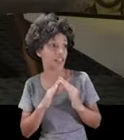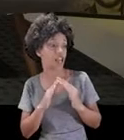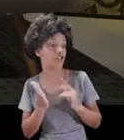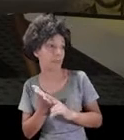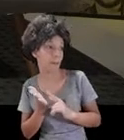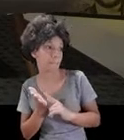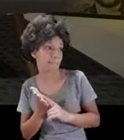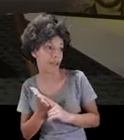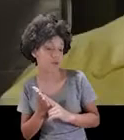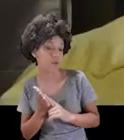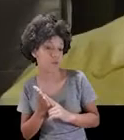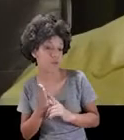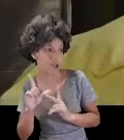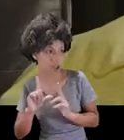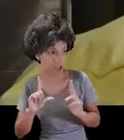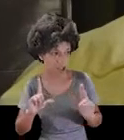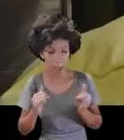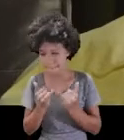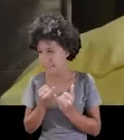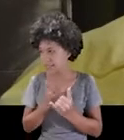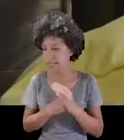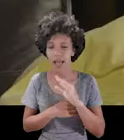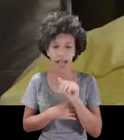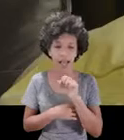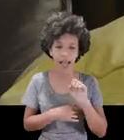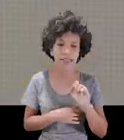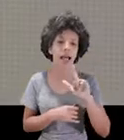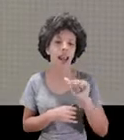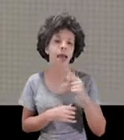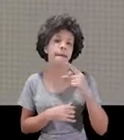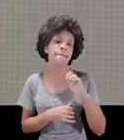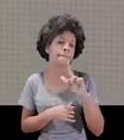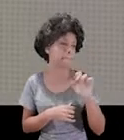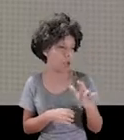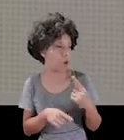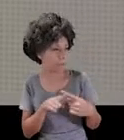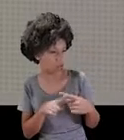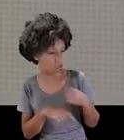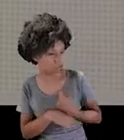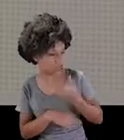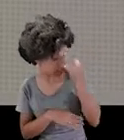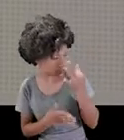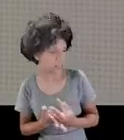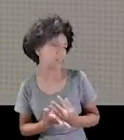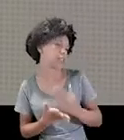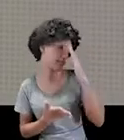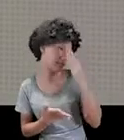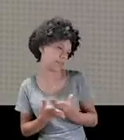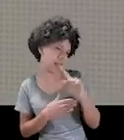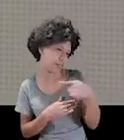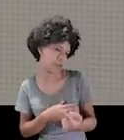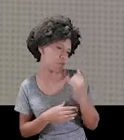papel Palio à toa que a gente tem que é o presidente tem quase certeza que o Marvel vai comprar